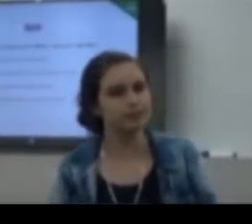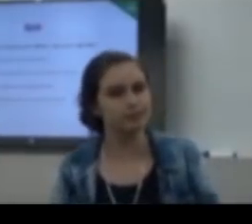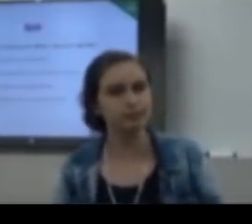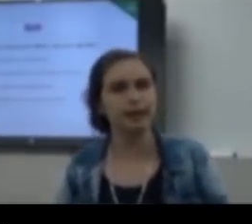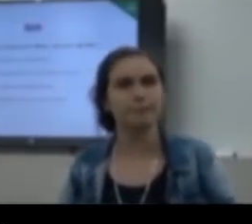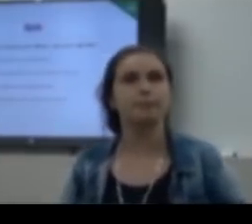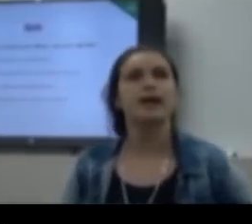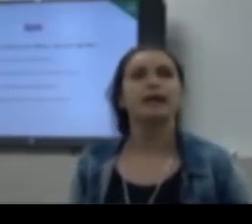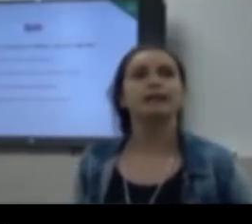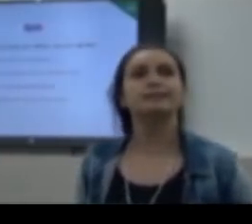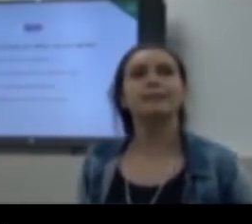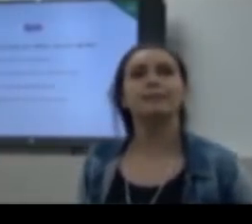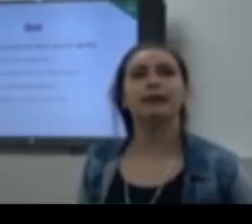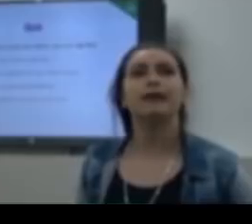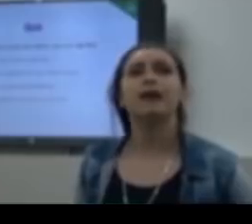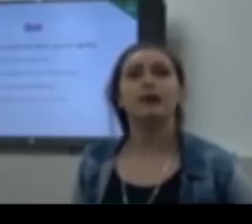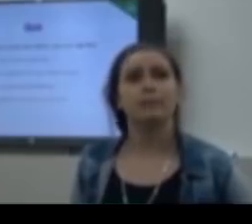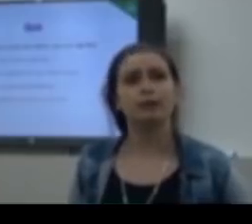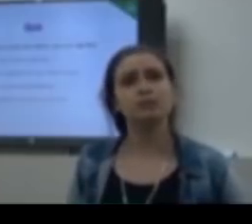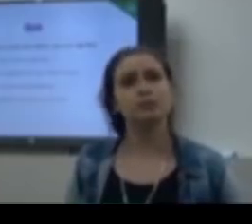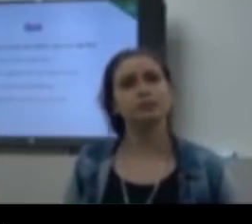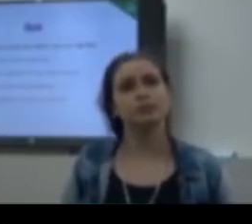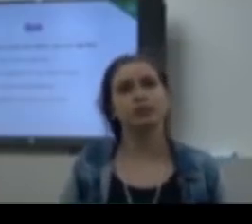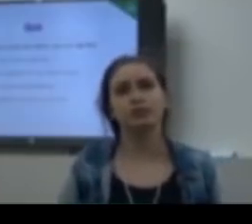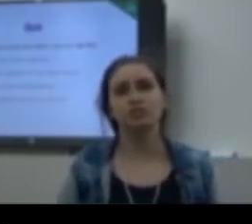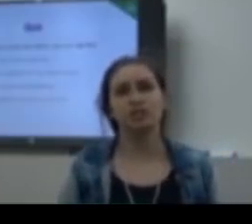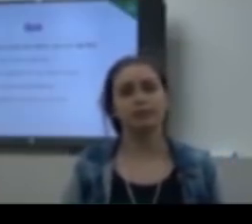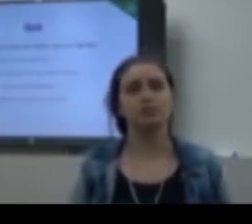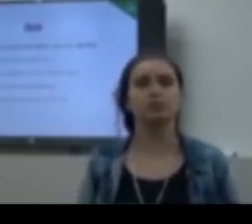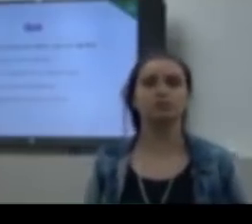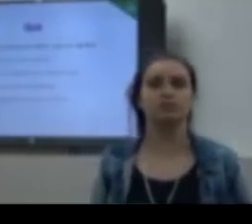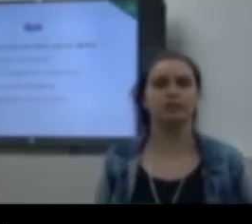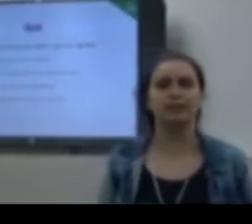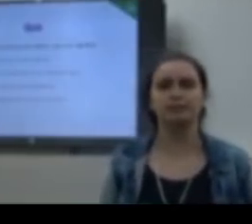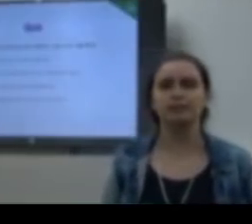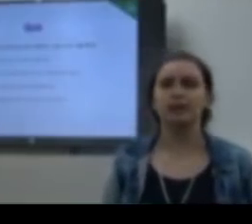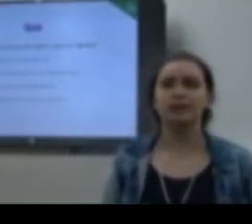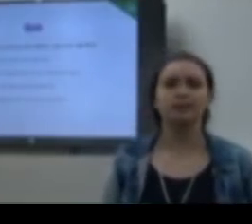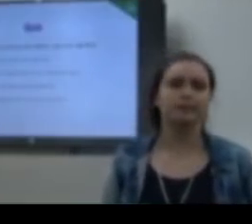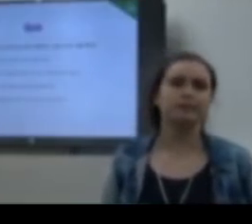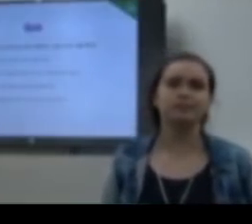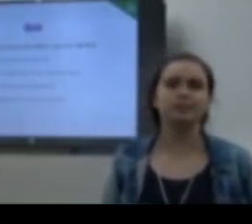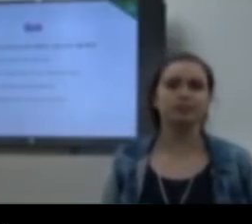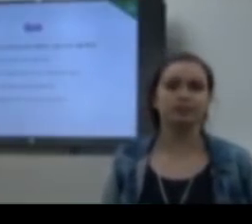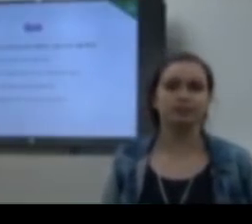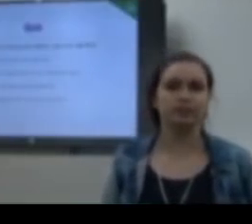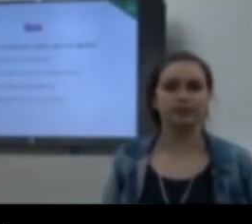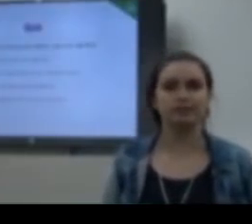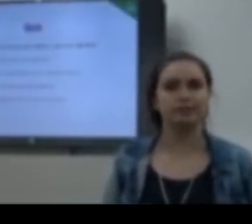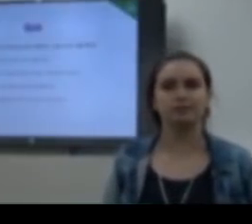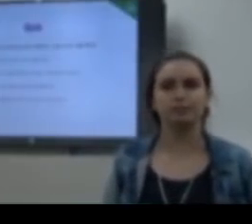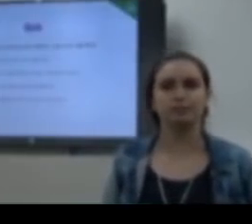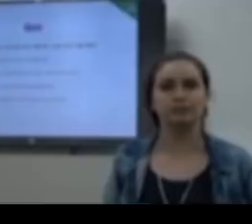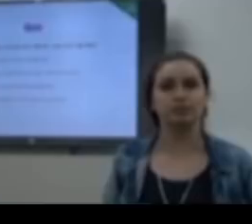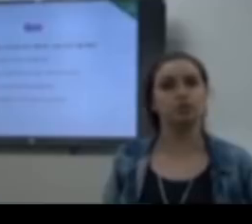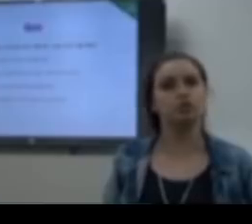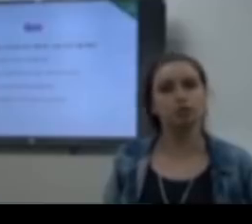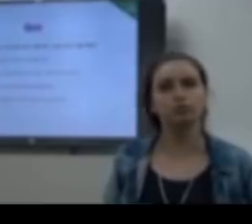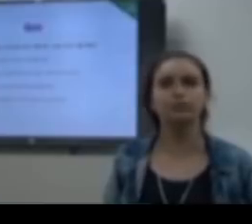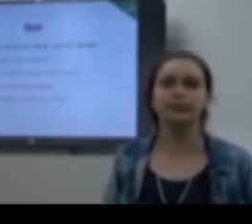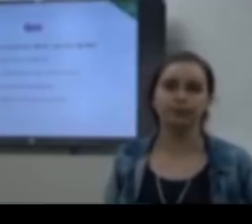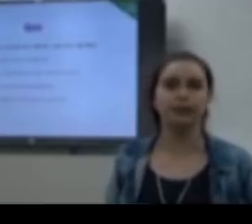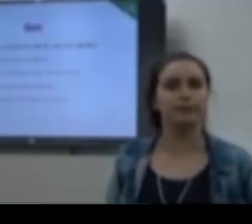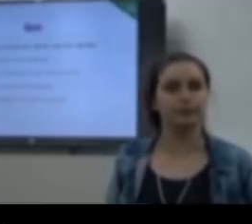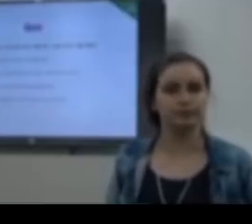nada sobre ela ser secundária. Letra B. É menos importante ecologicamente que outras florestas? Não existe floresta menos importante,